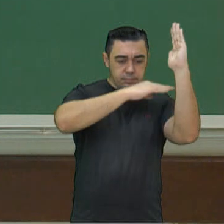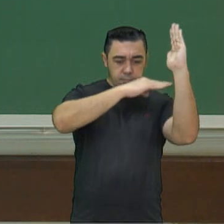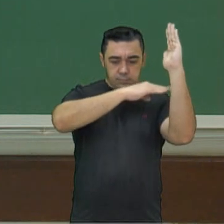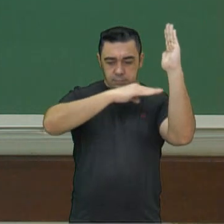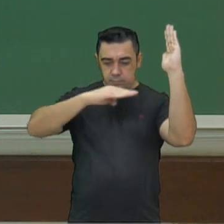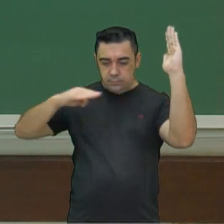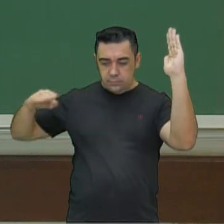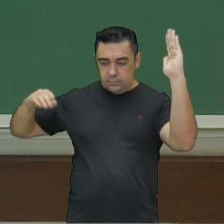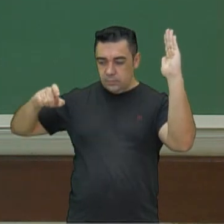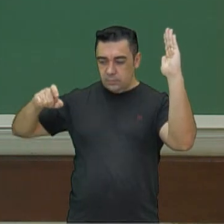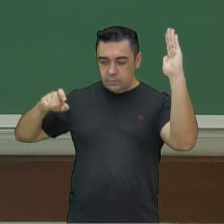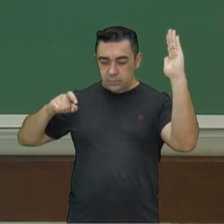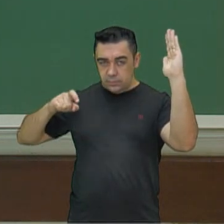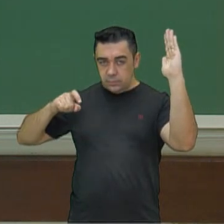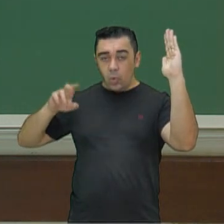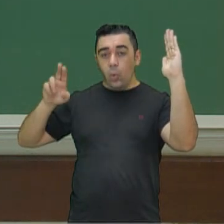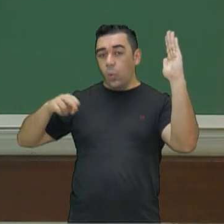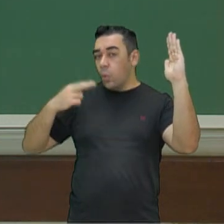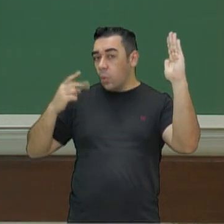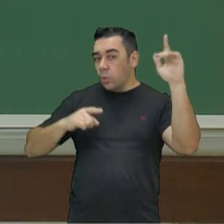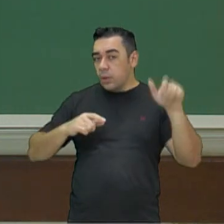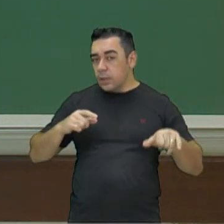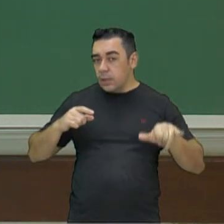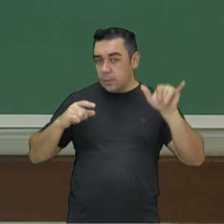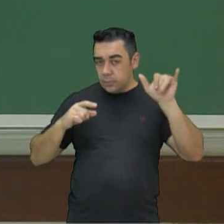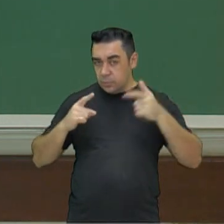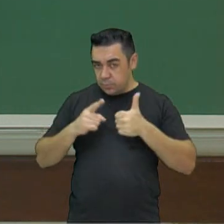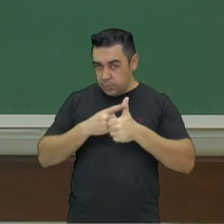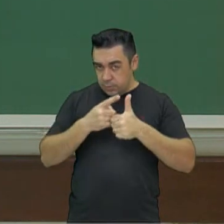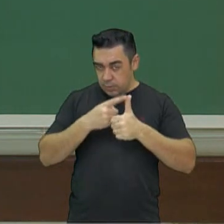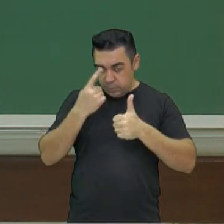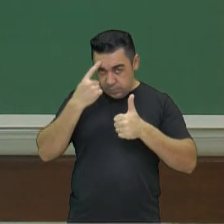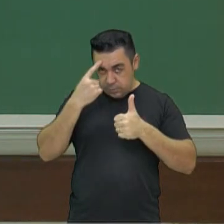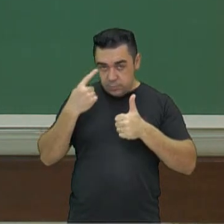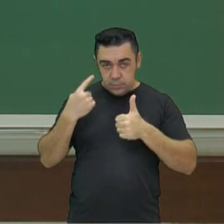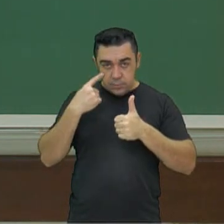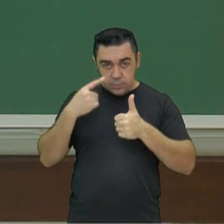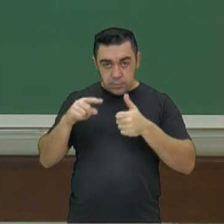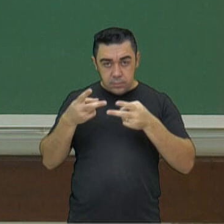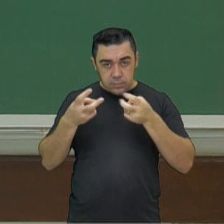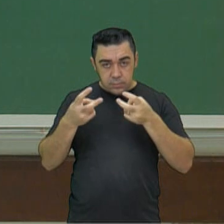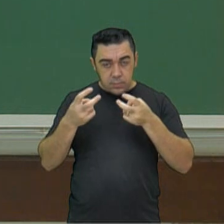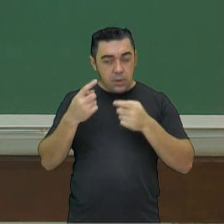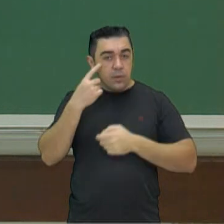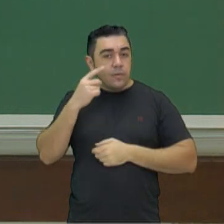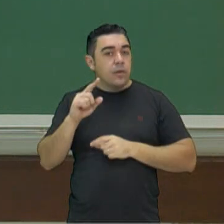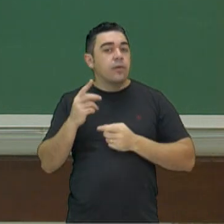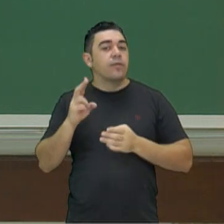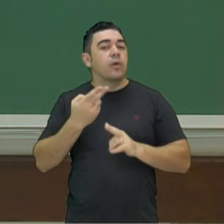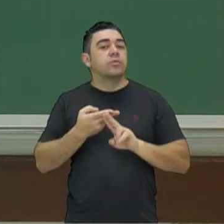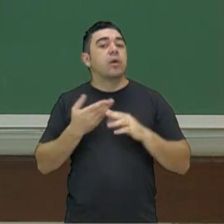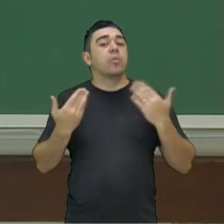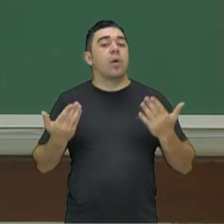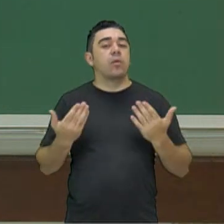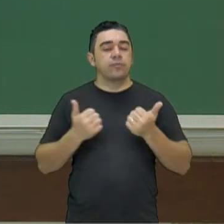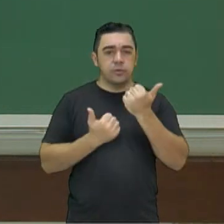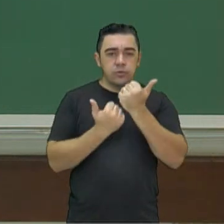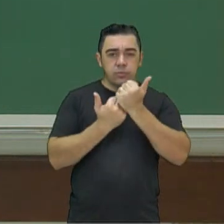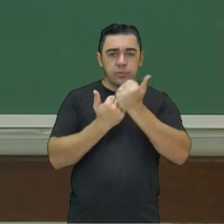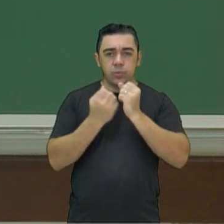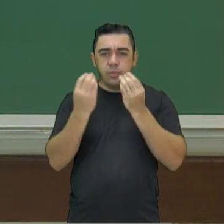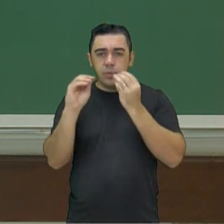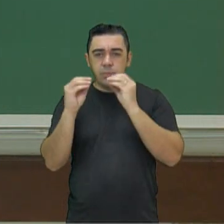ao X ou ao Y? Primeiro passo, né? Aí você vai ver qual das duas equações que você vai usar e substituir